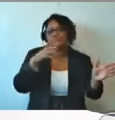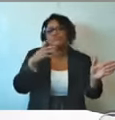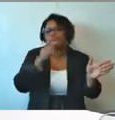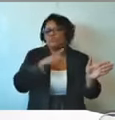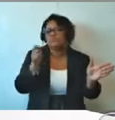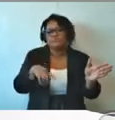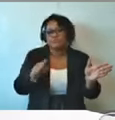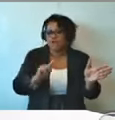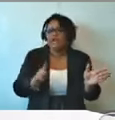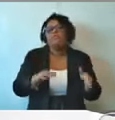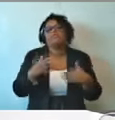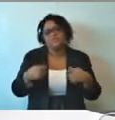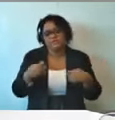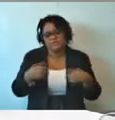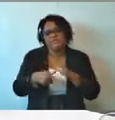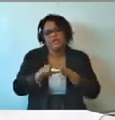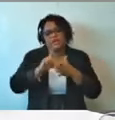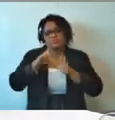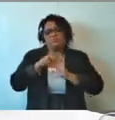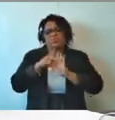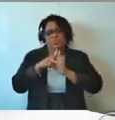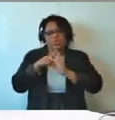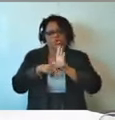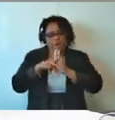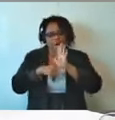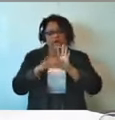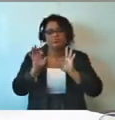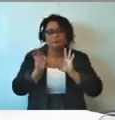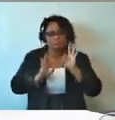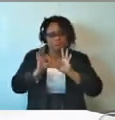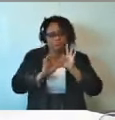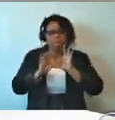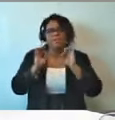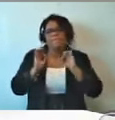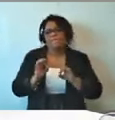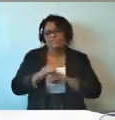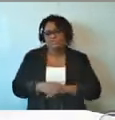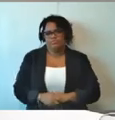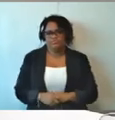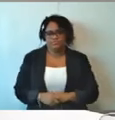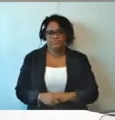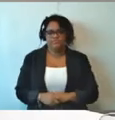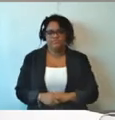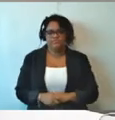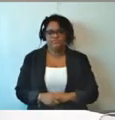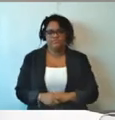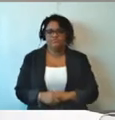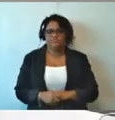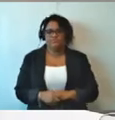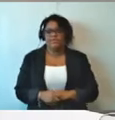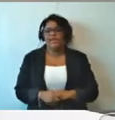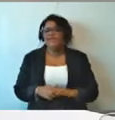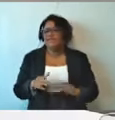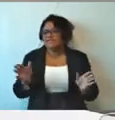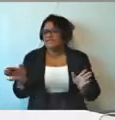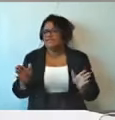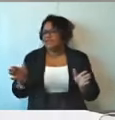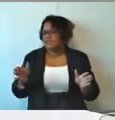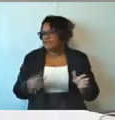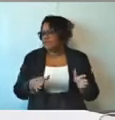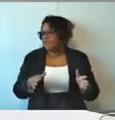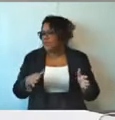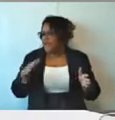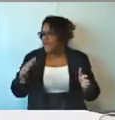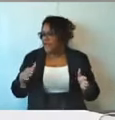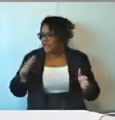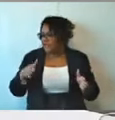sem um projeto, né? Então, assim, o que nós já observamos, tem locais que a gente tem condição de